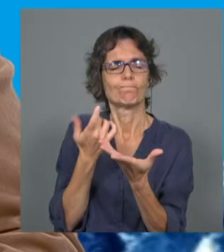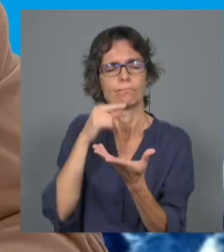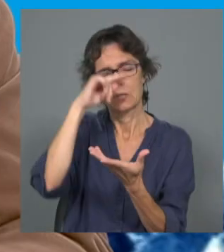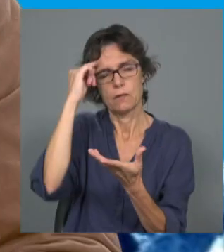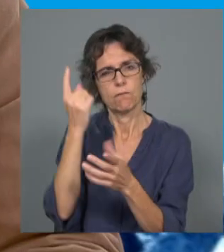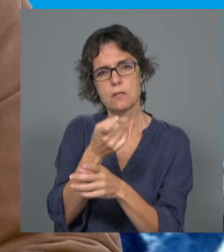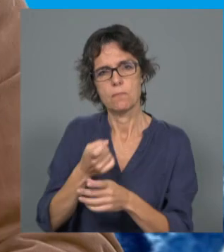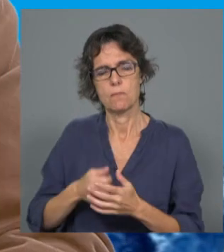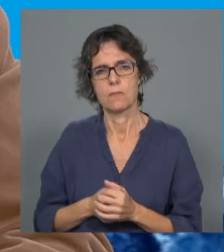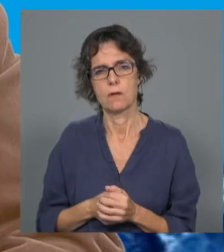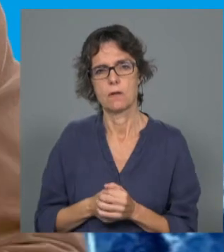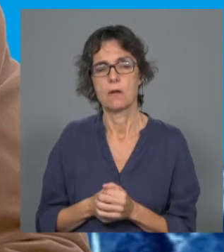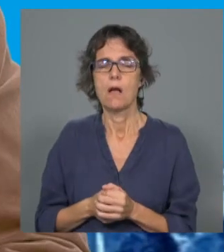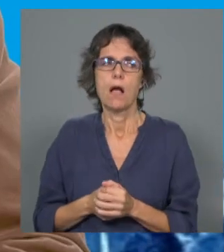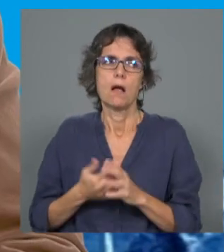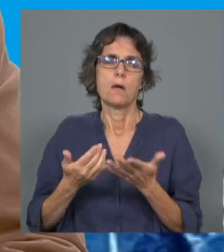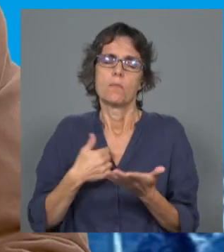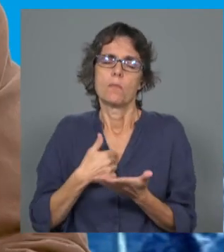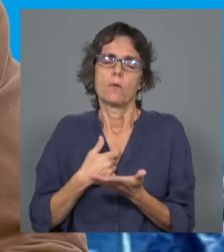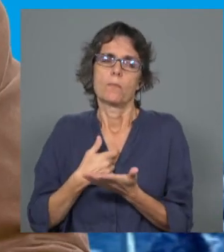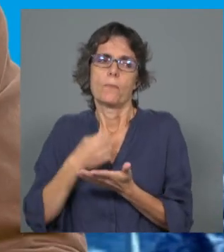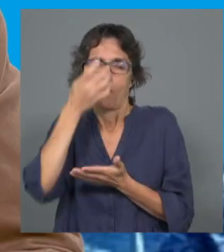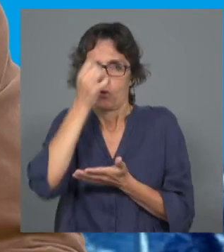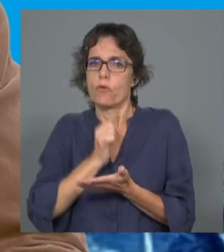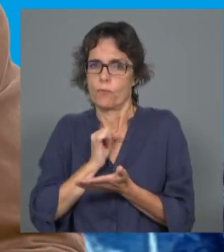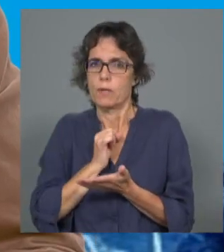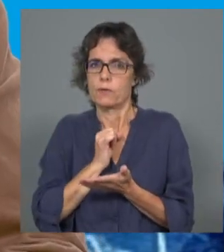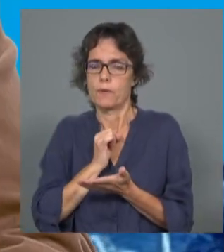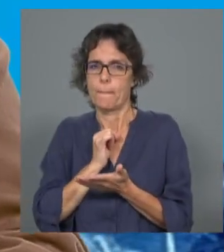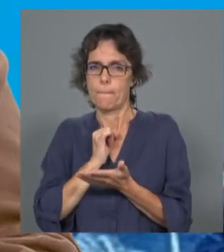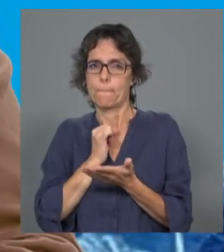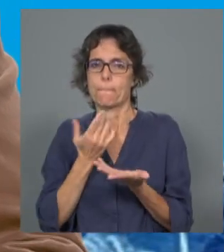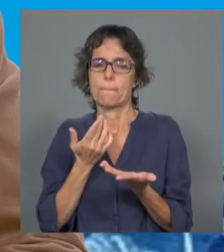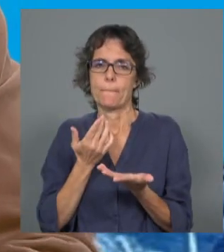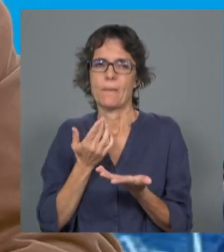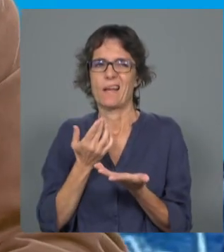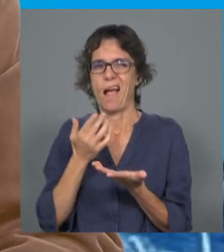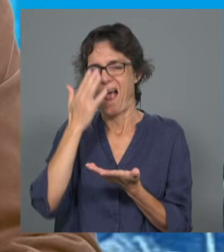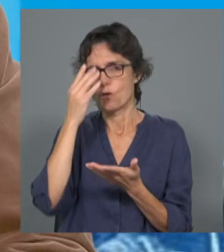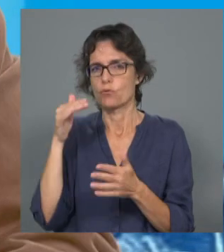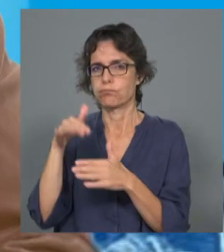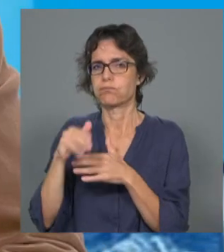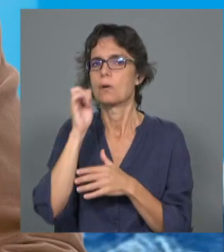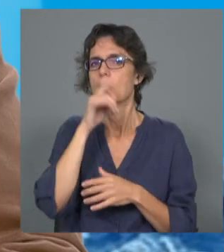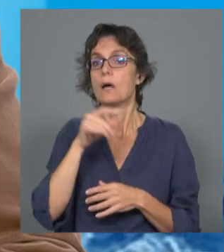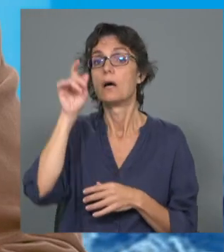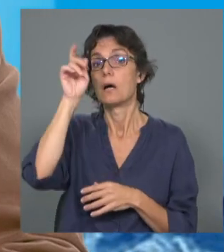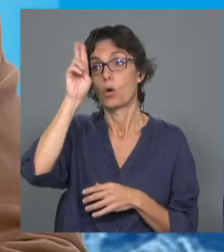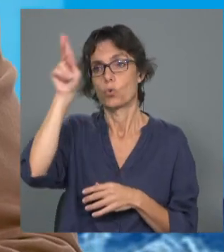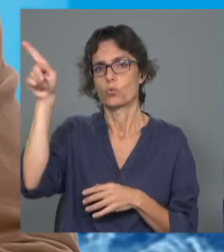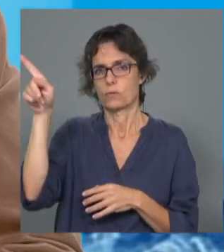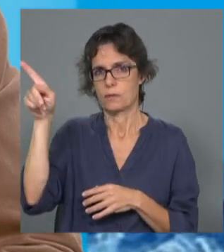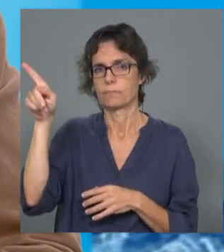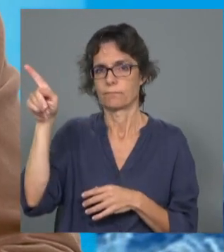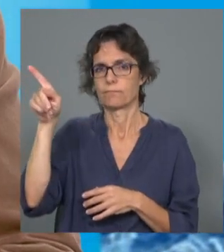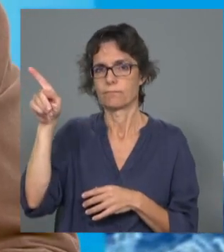O pior está para vir, mas a meu ver, e no modelo de análise que eu utilizo, o pior está para vir para a Rússia. A Ucrânia tem-se revelado, nós